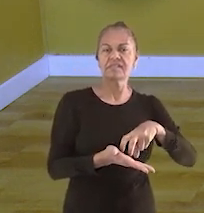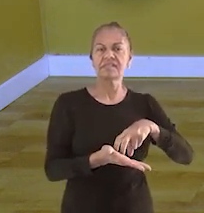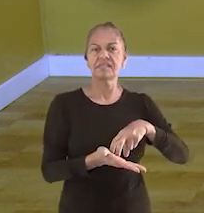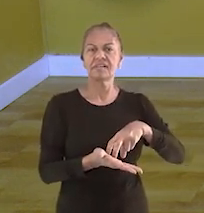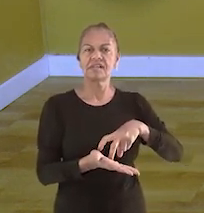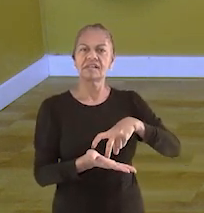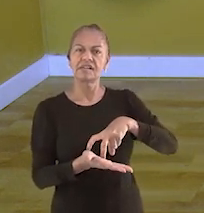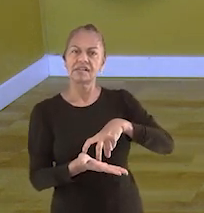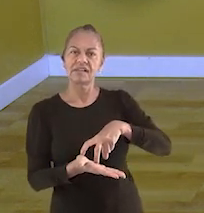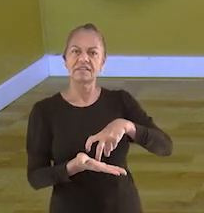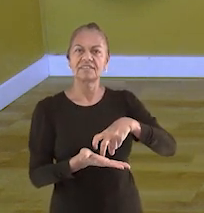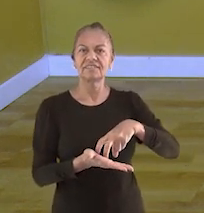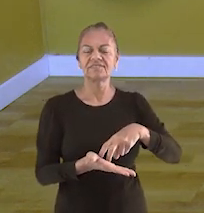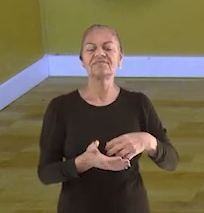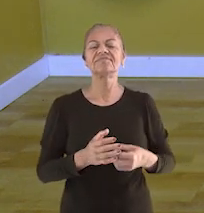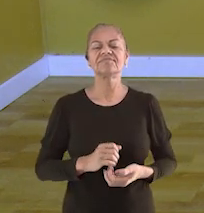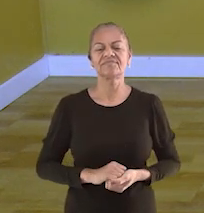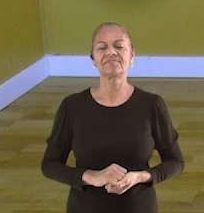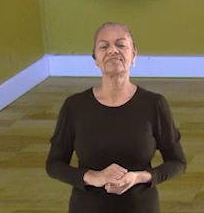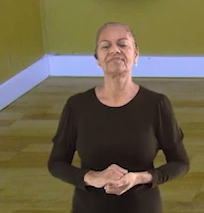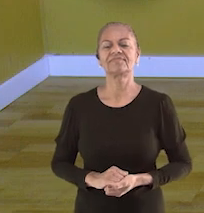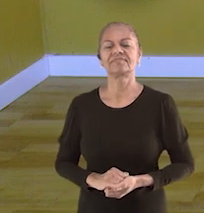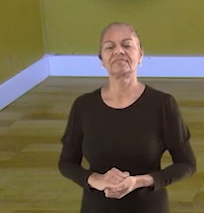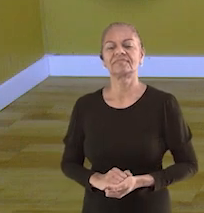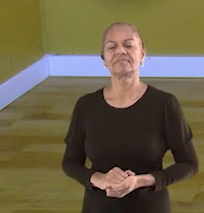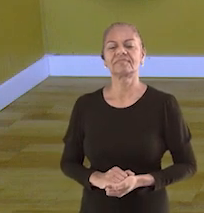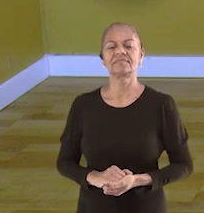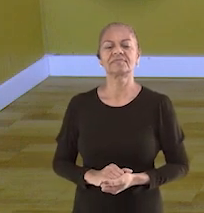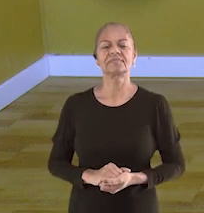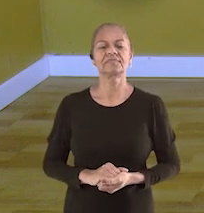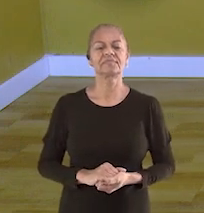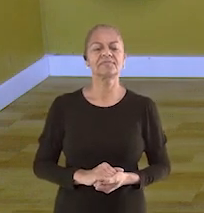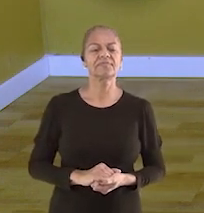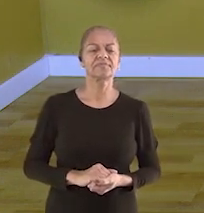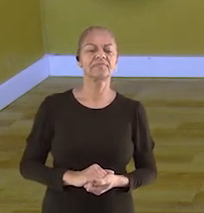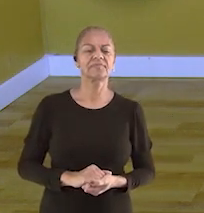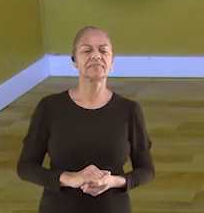Beleza? Vamos lá, hein? Foi.